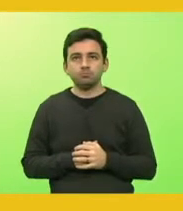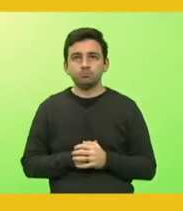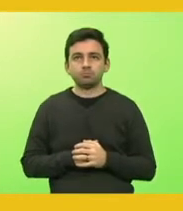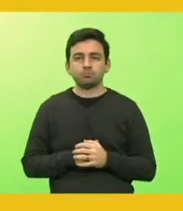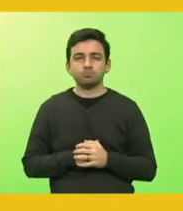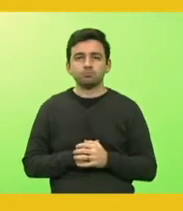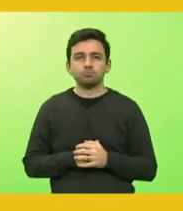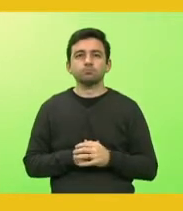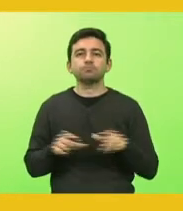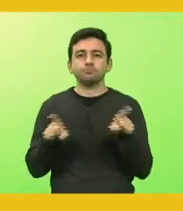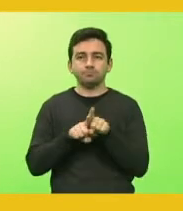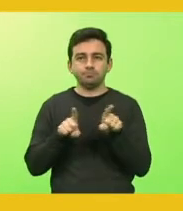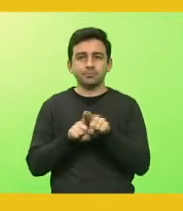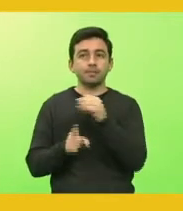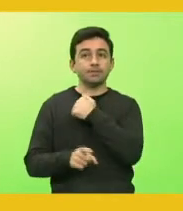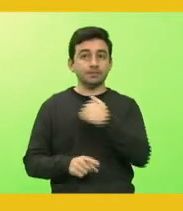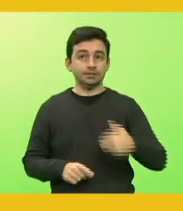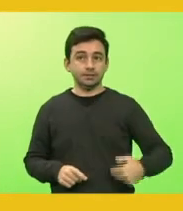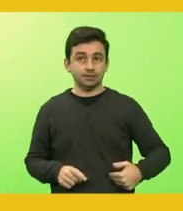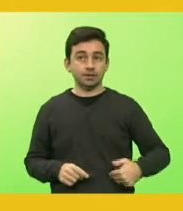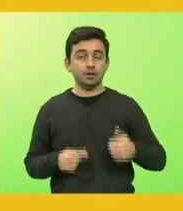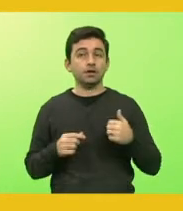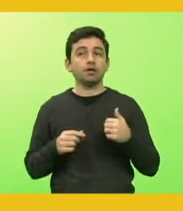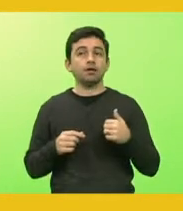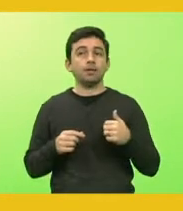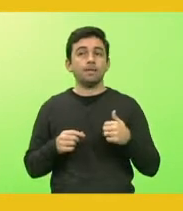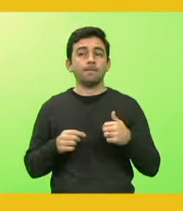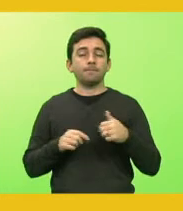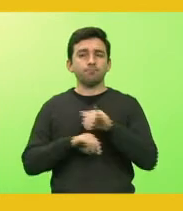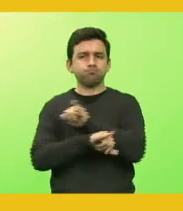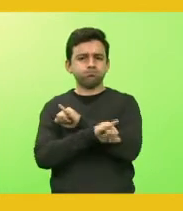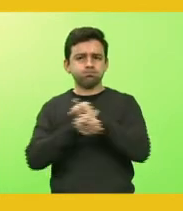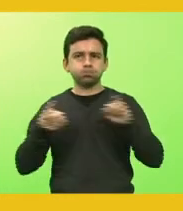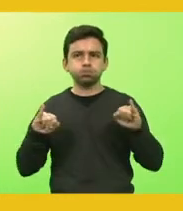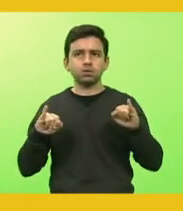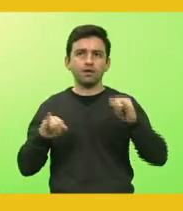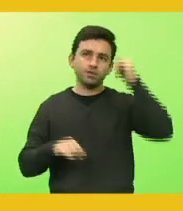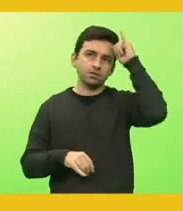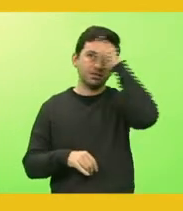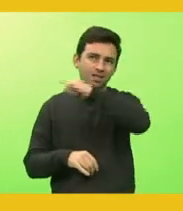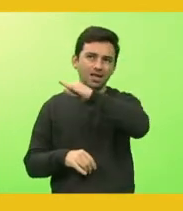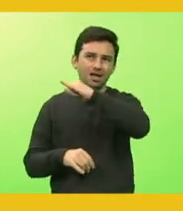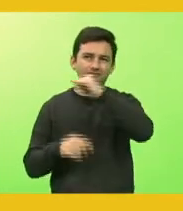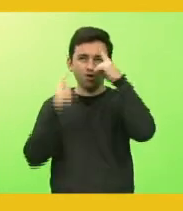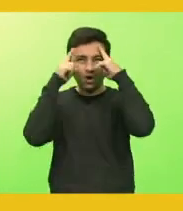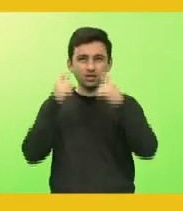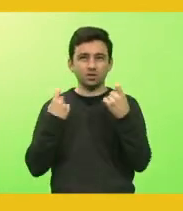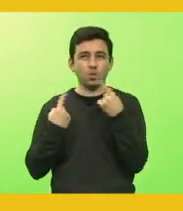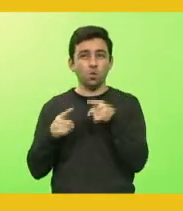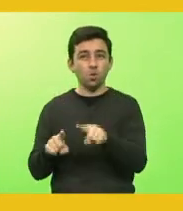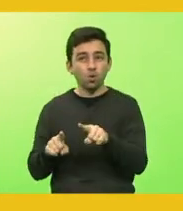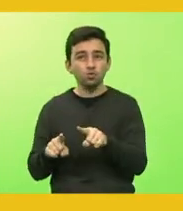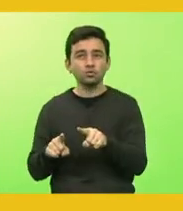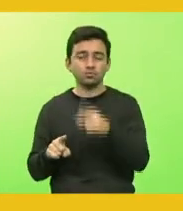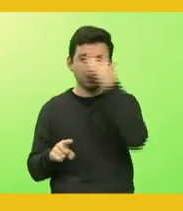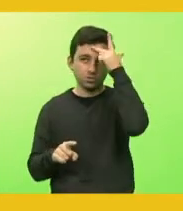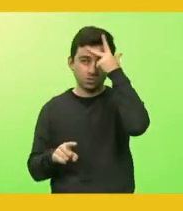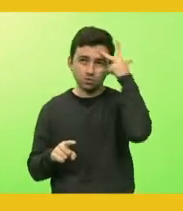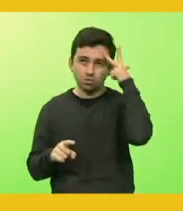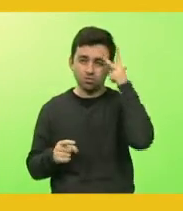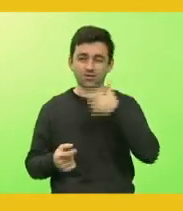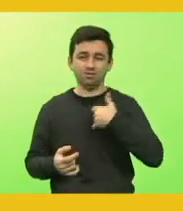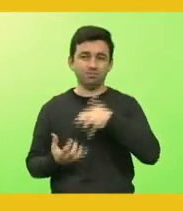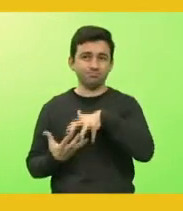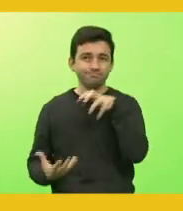A mesma ministra, através do mesmo governo, também lançou uma campanha para evitar a violência doméstica contra os idosos. E aqui há um